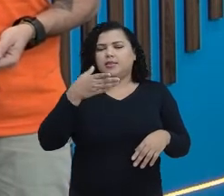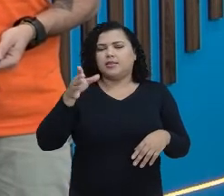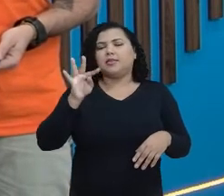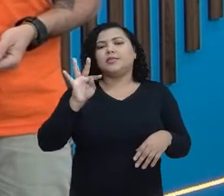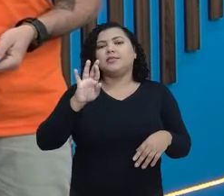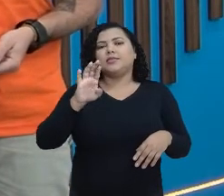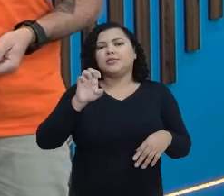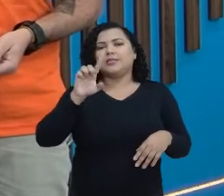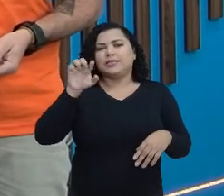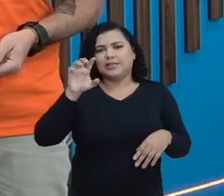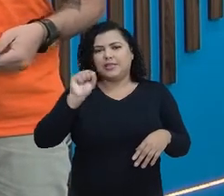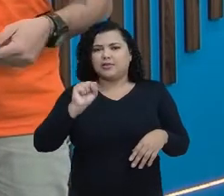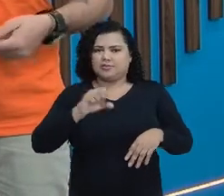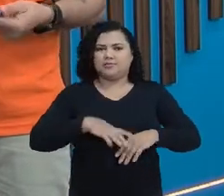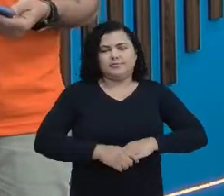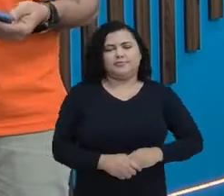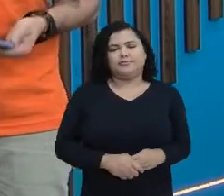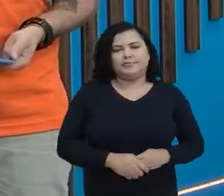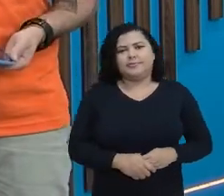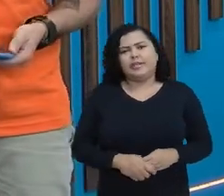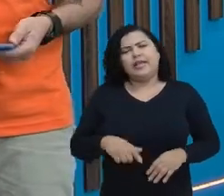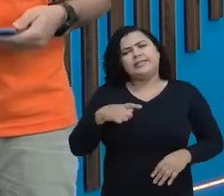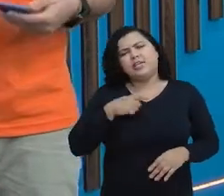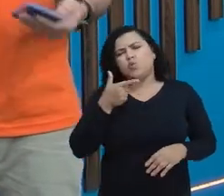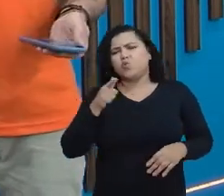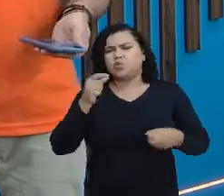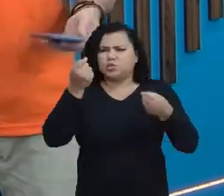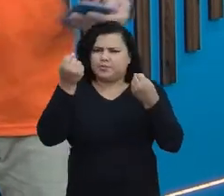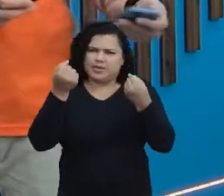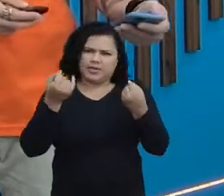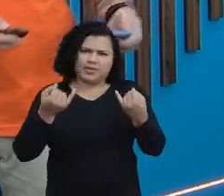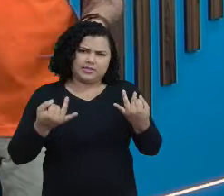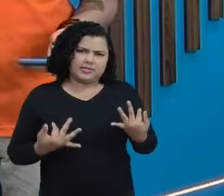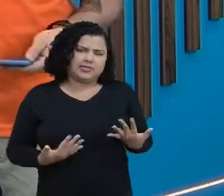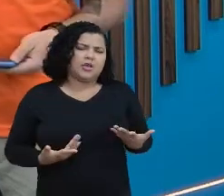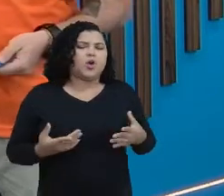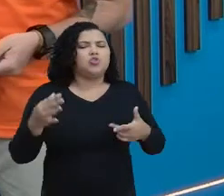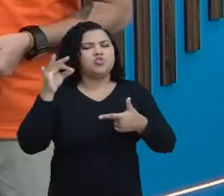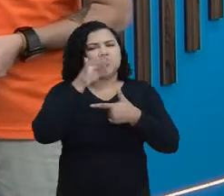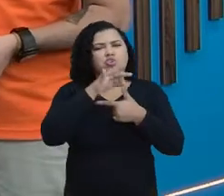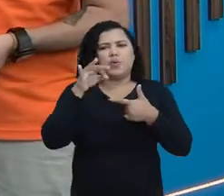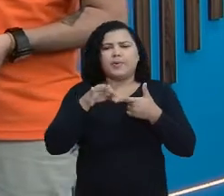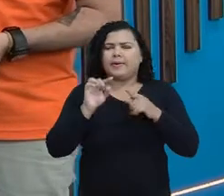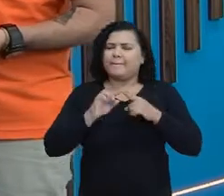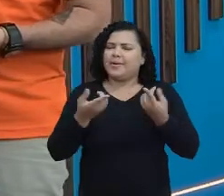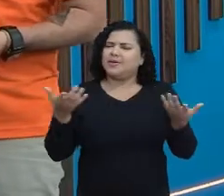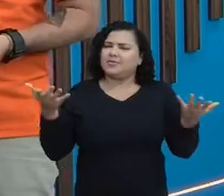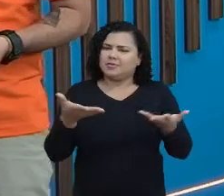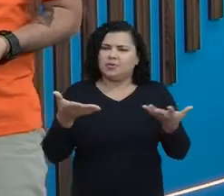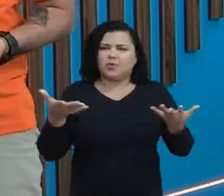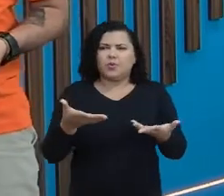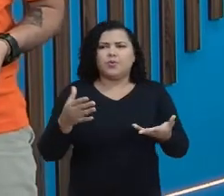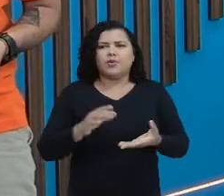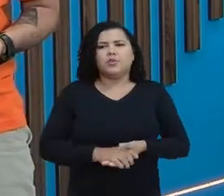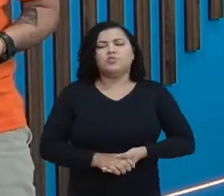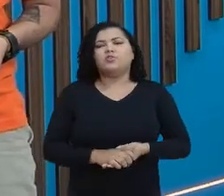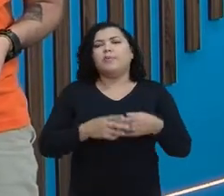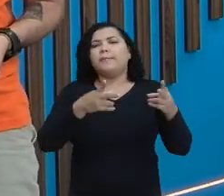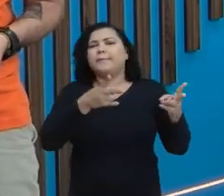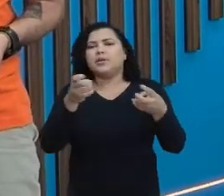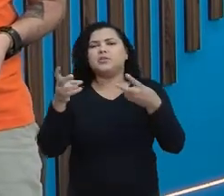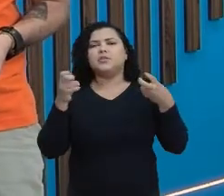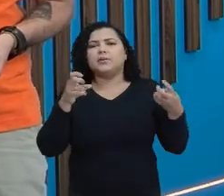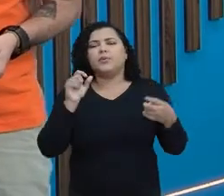de 3, tá certo? Existe uma outra explicação geométrica, mas nesse caso aqui, a gente vai observar que